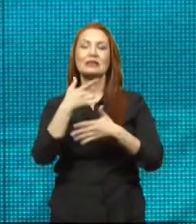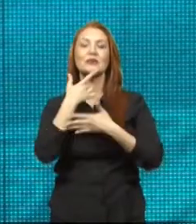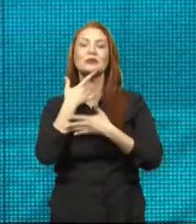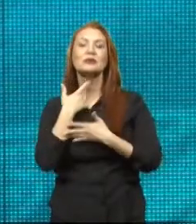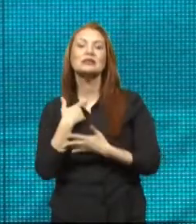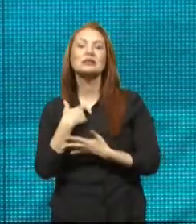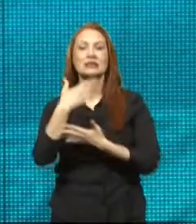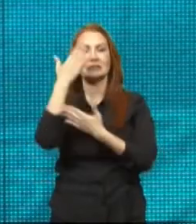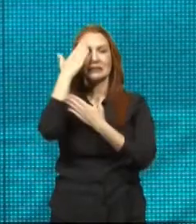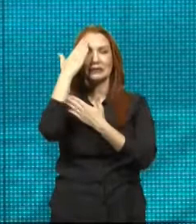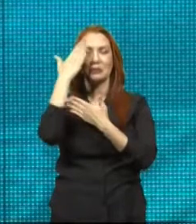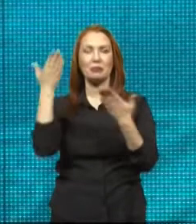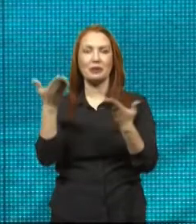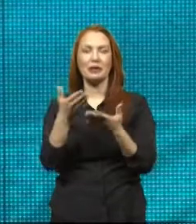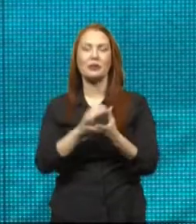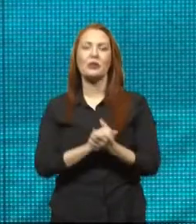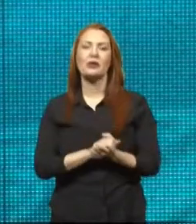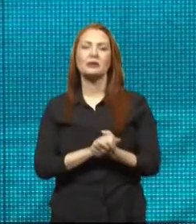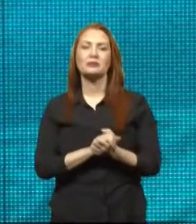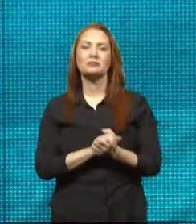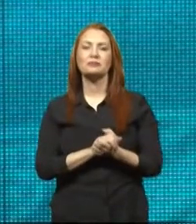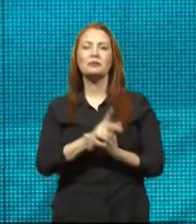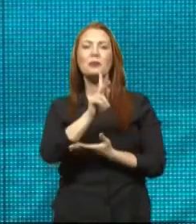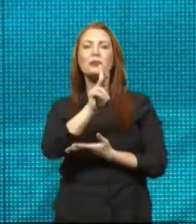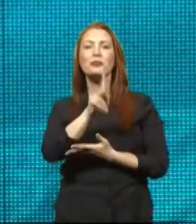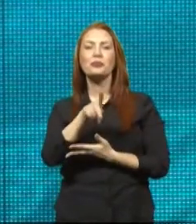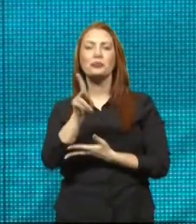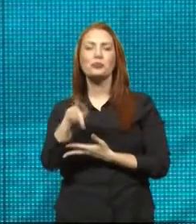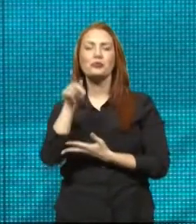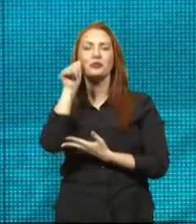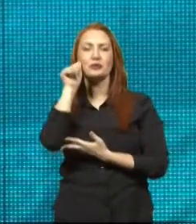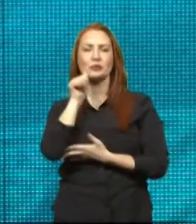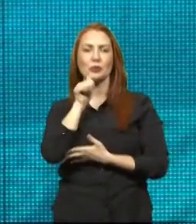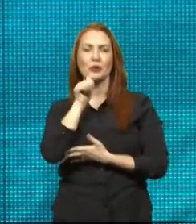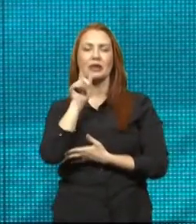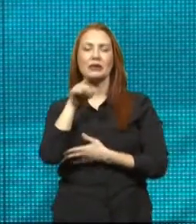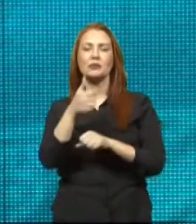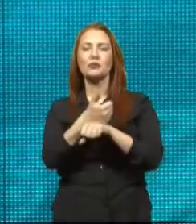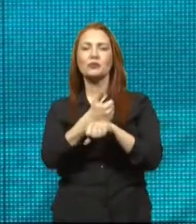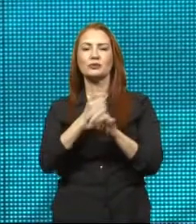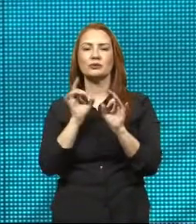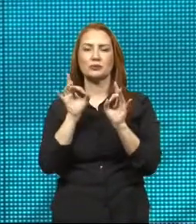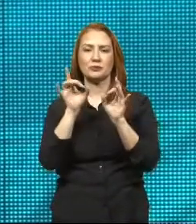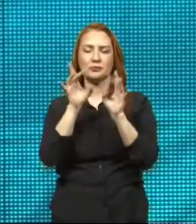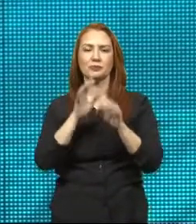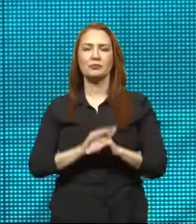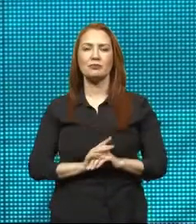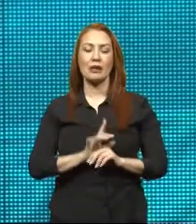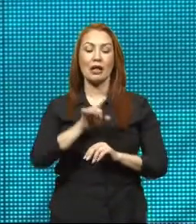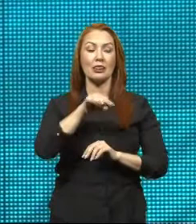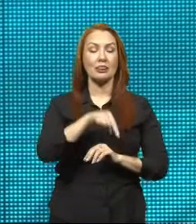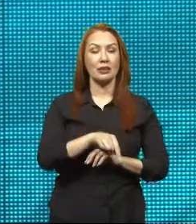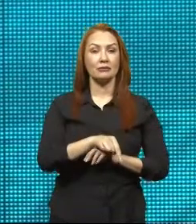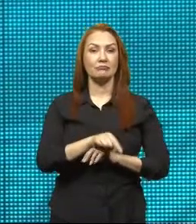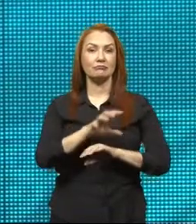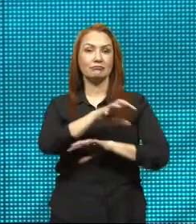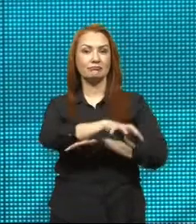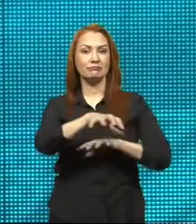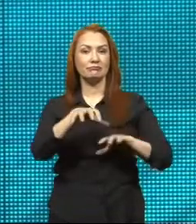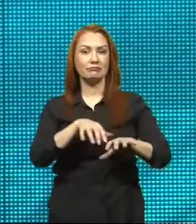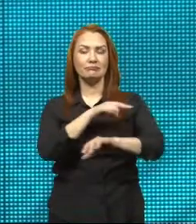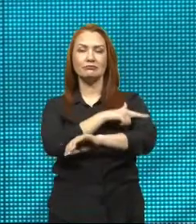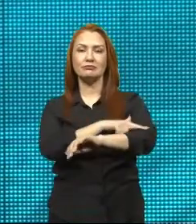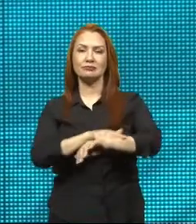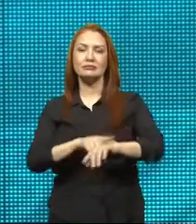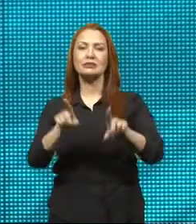saber da sua parte, professora, a senhora que é especialista nessa área de educação e também